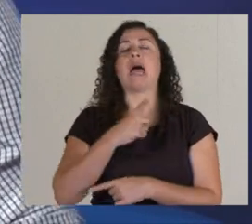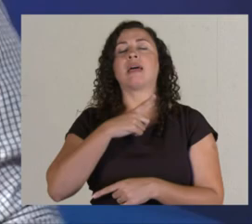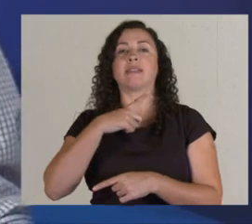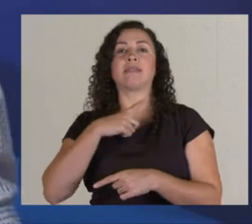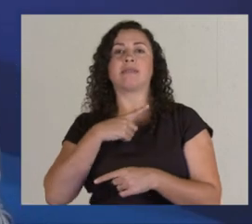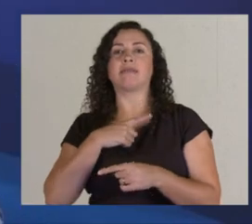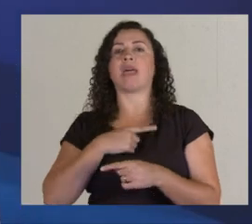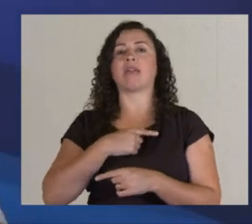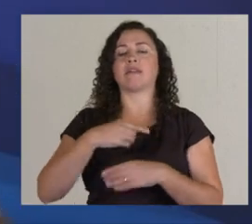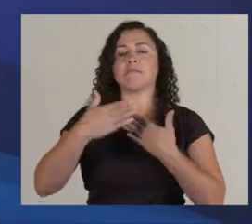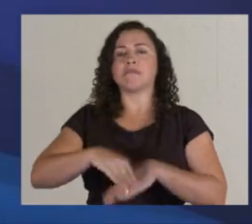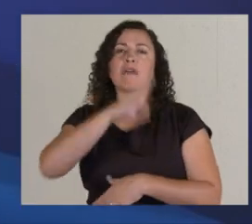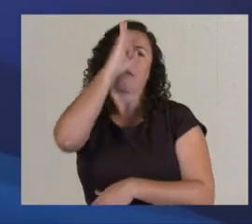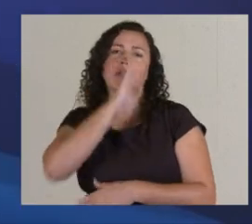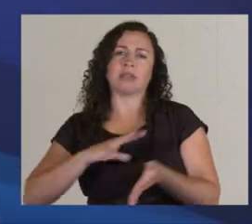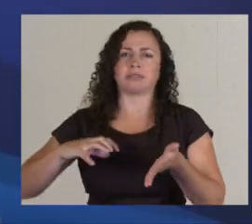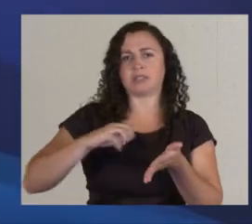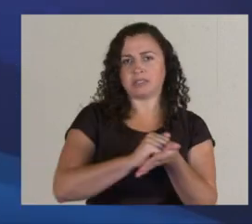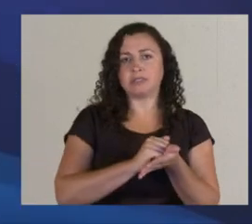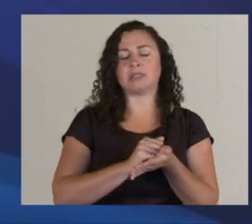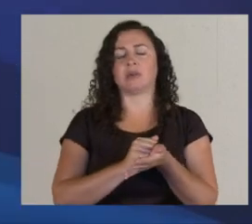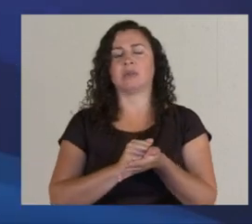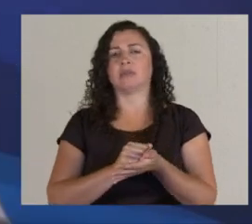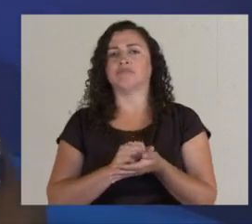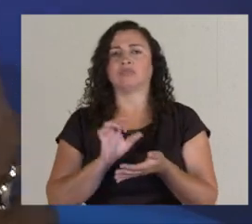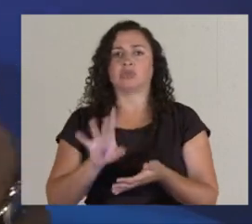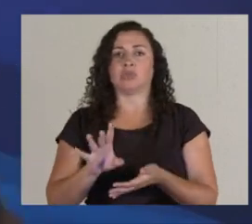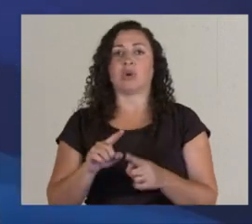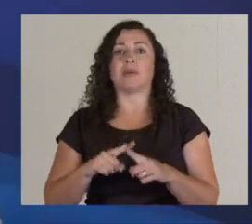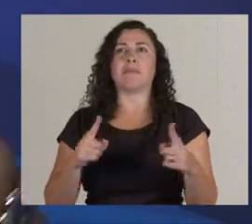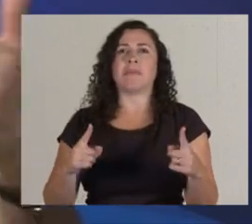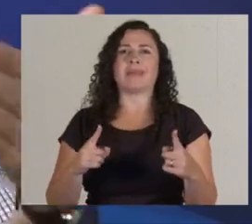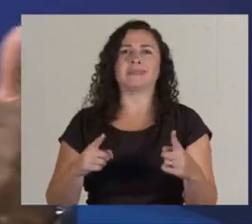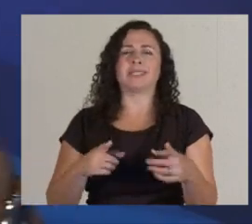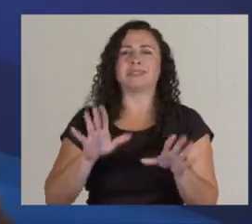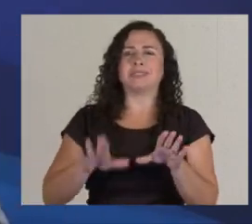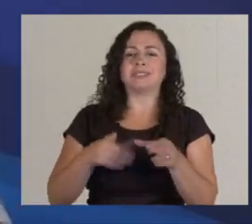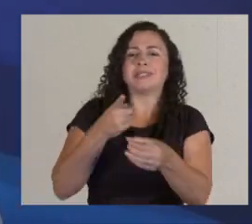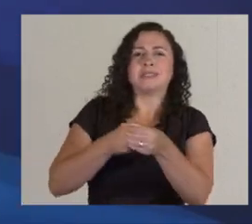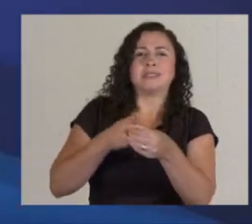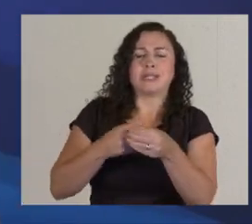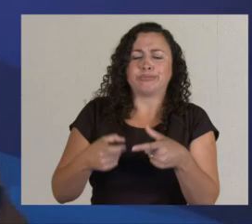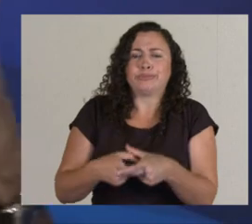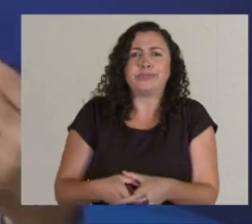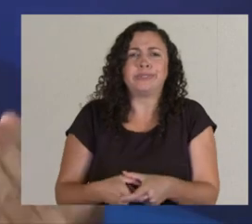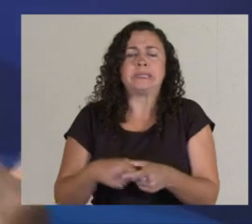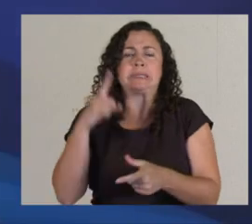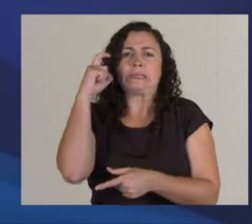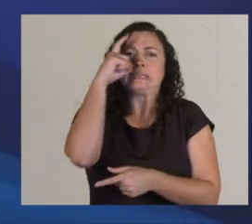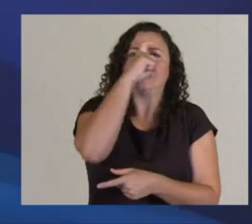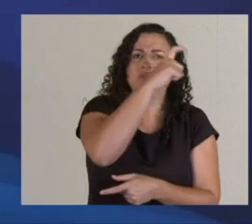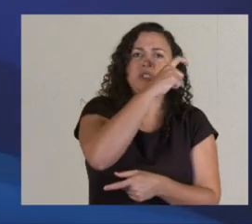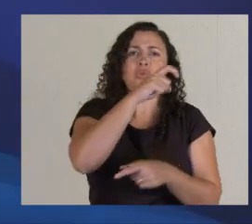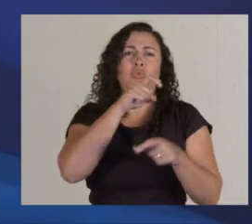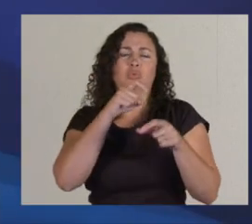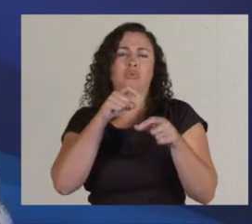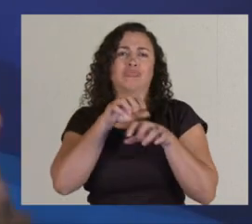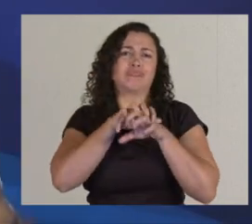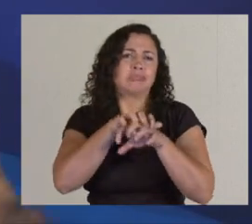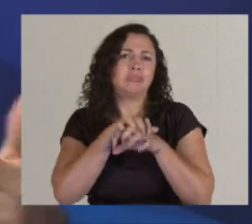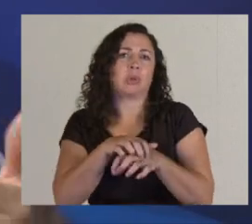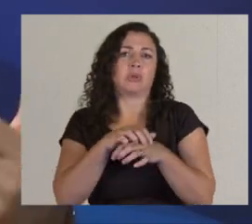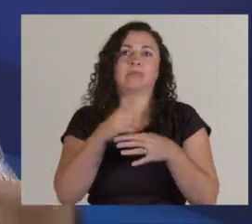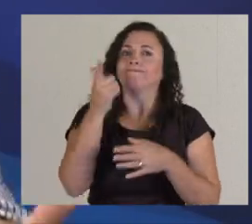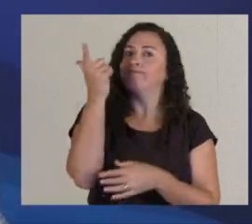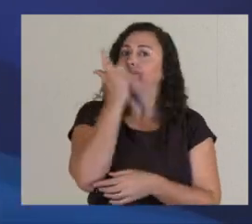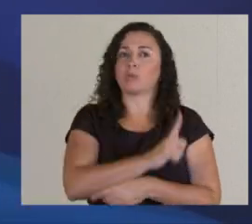nós oferecemos isenção, até já fizemos claro. Um programa aqui, mas uma cidade muito pequena, às vezes o transporte, a logística não é fácil, então o